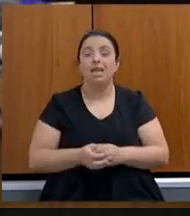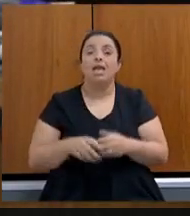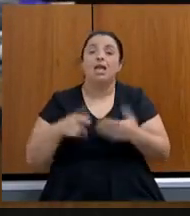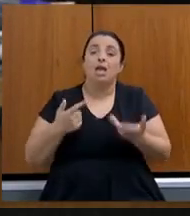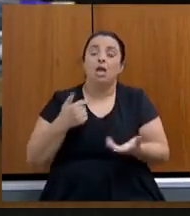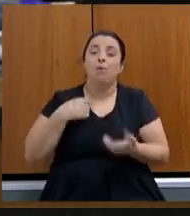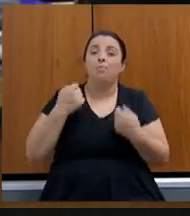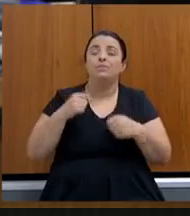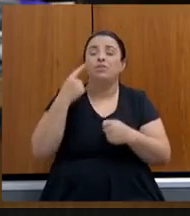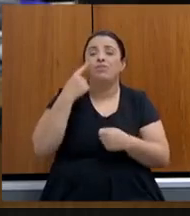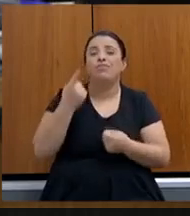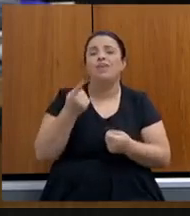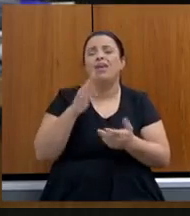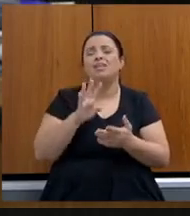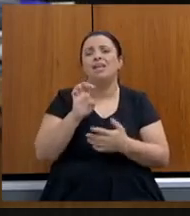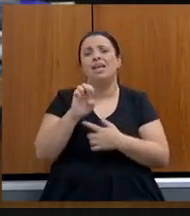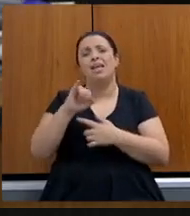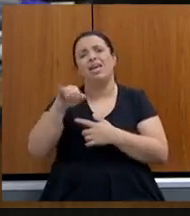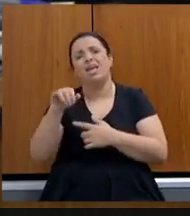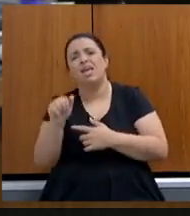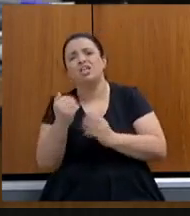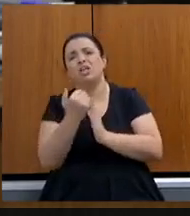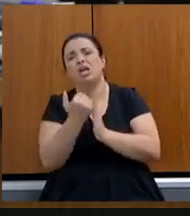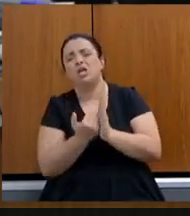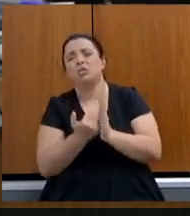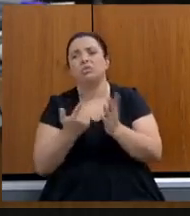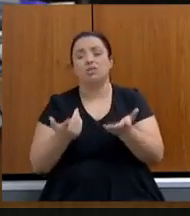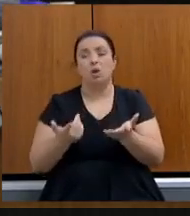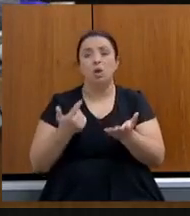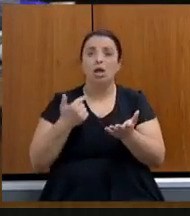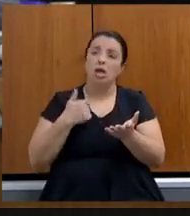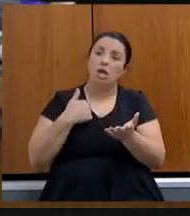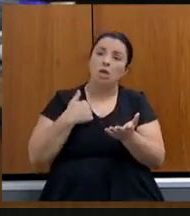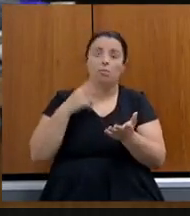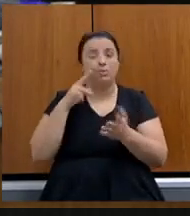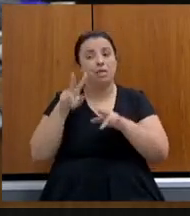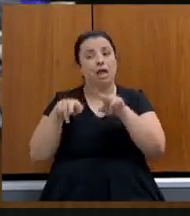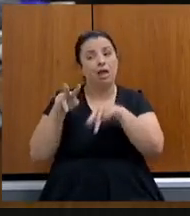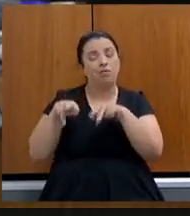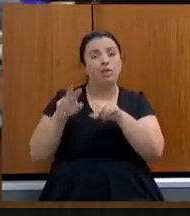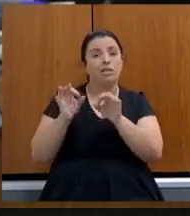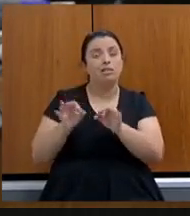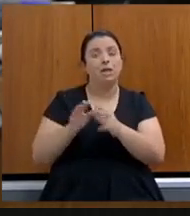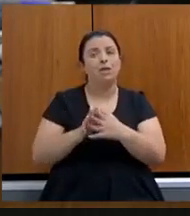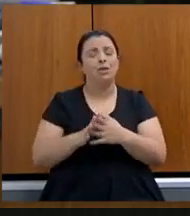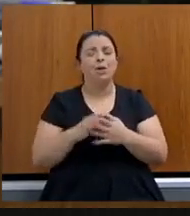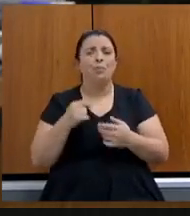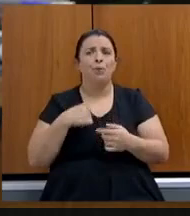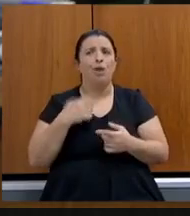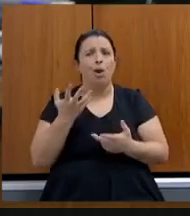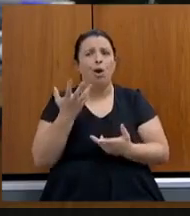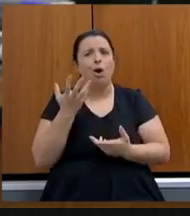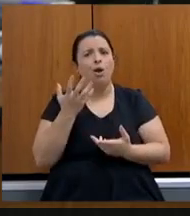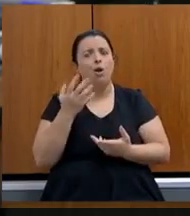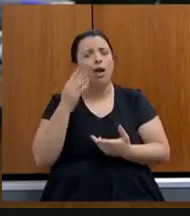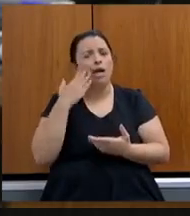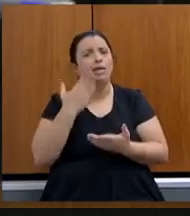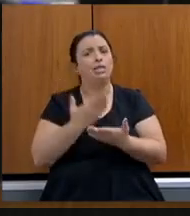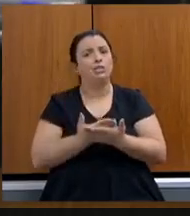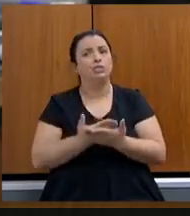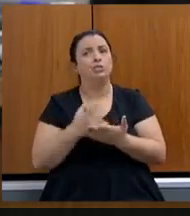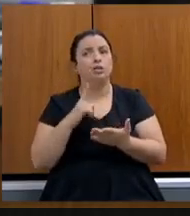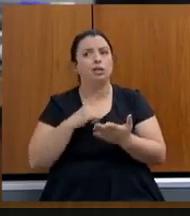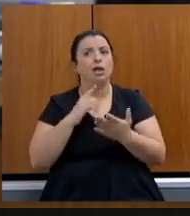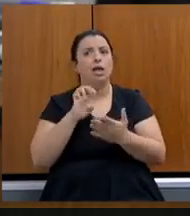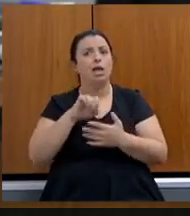ociosamente essa situação de redução de EJA porque eu tenho uma tendência a lhe dizer que pelo fato de nós temos a 1 e expressivamente né o